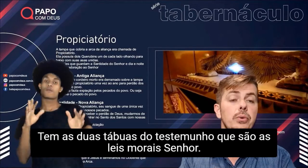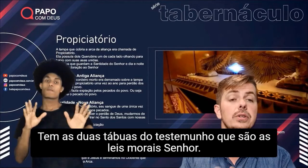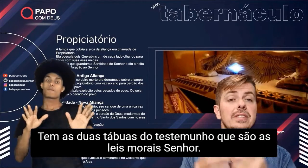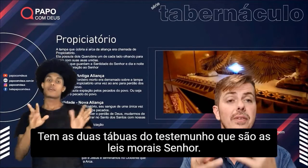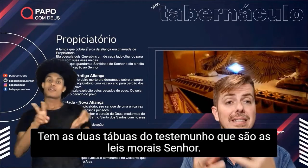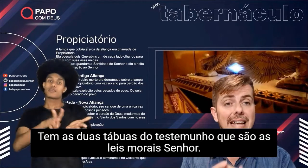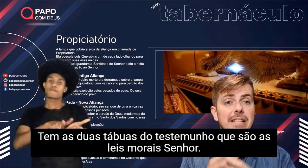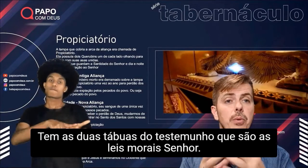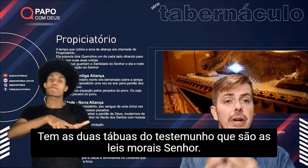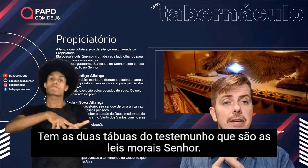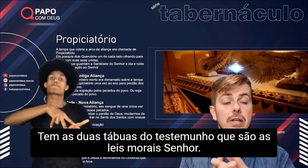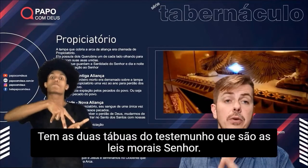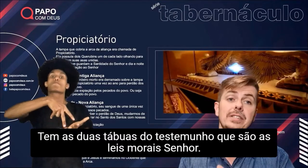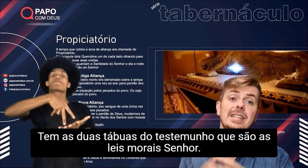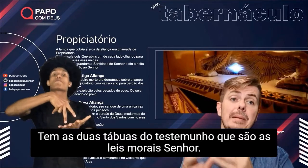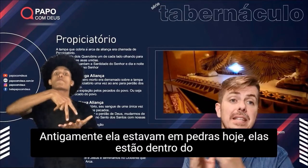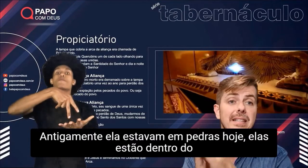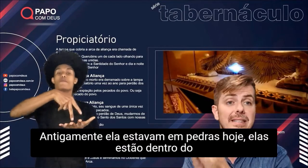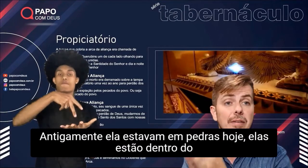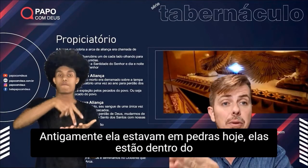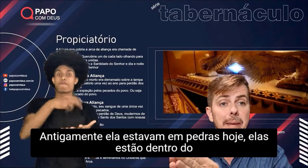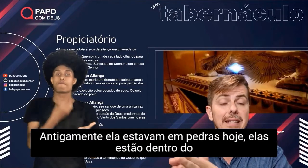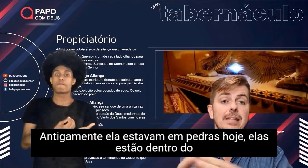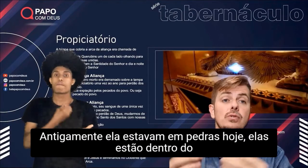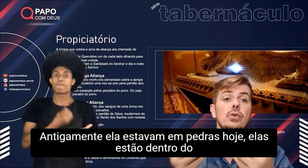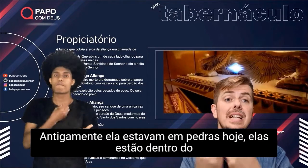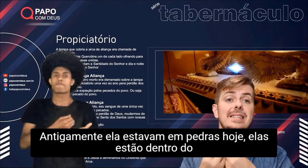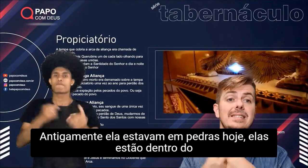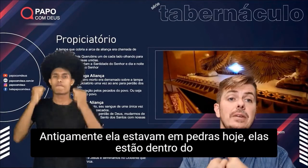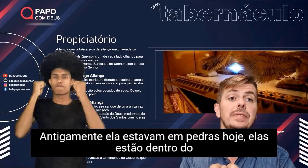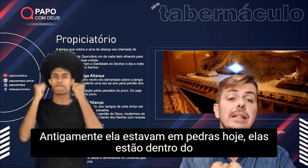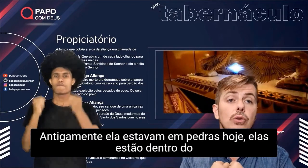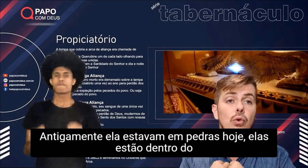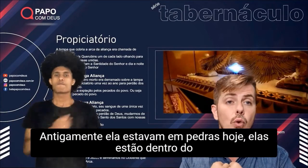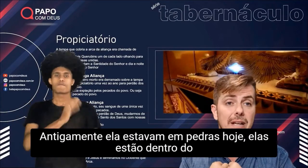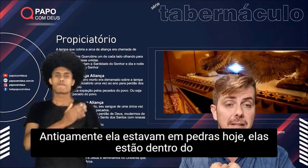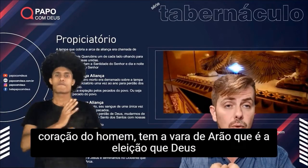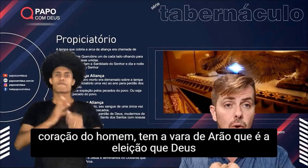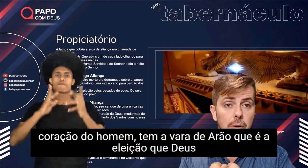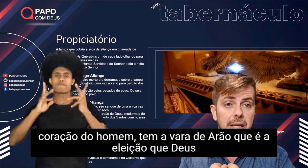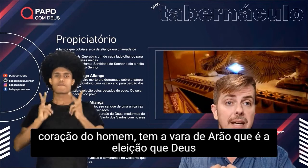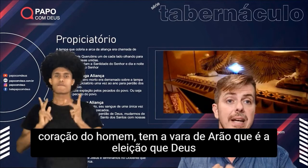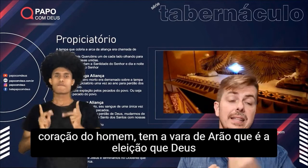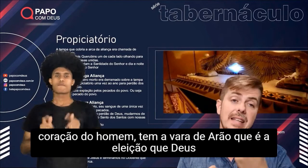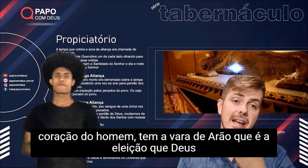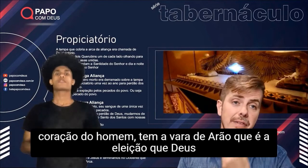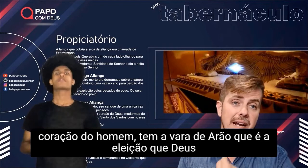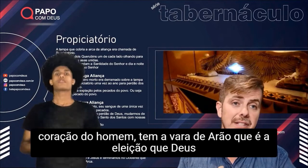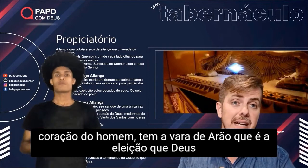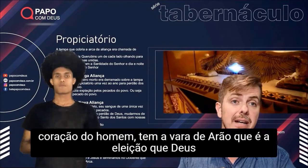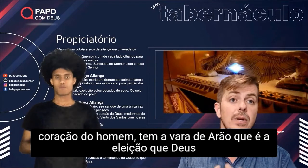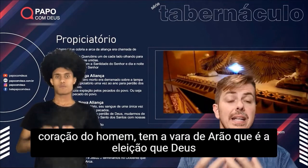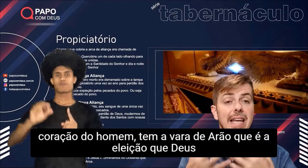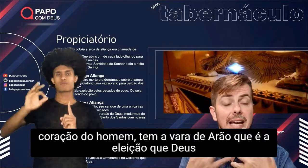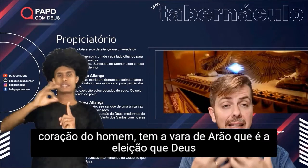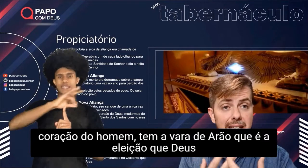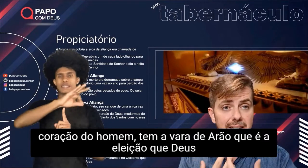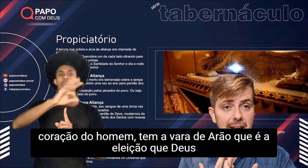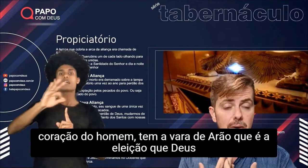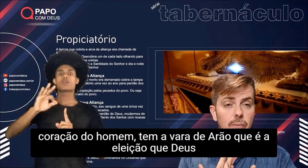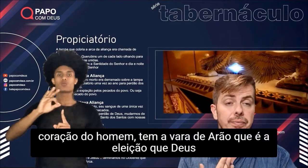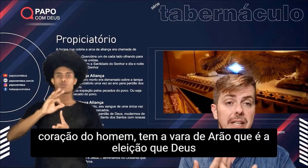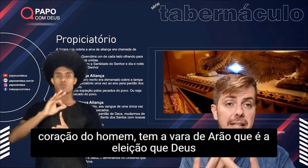do testemunho, que são as leis morais do Senhor. Antigamente elas estavam em pedras, hoje elas estão dentro do coração do homem. Tem a vara de Arão, que é